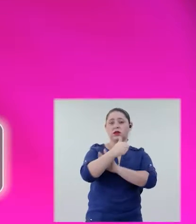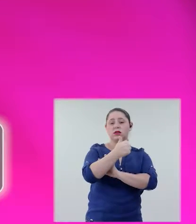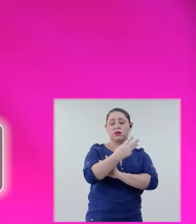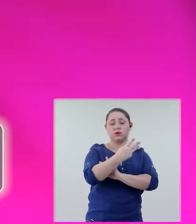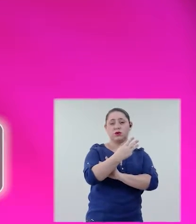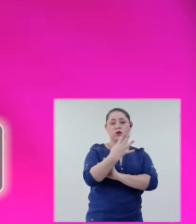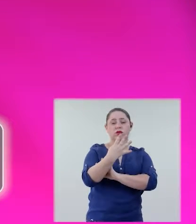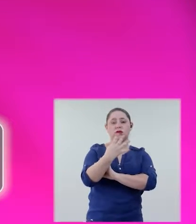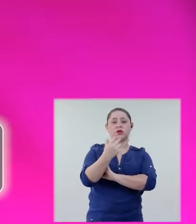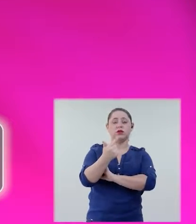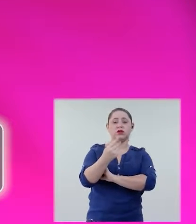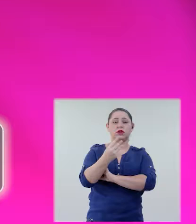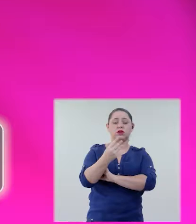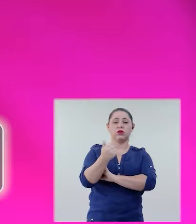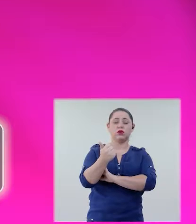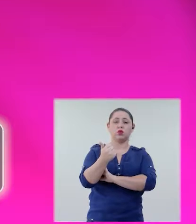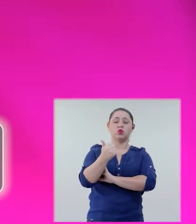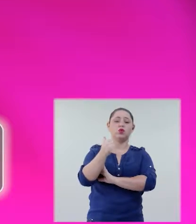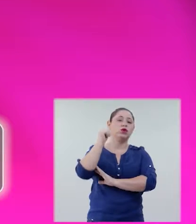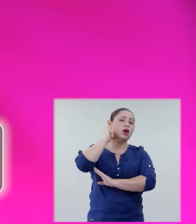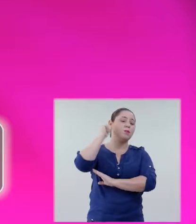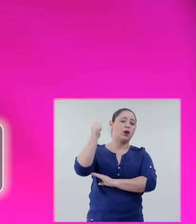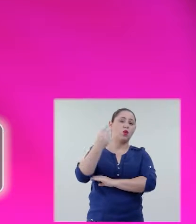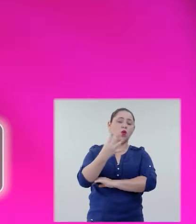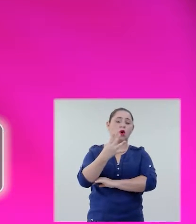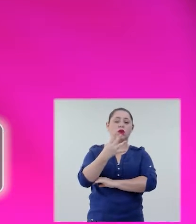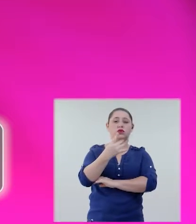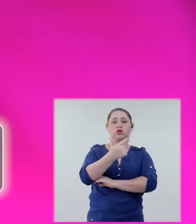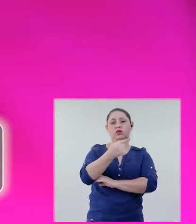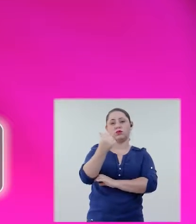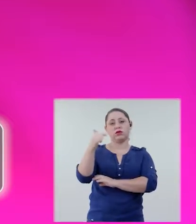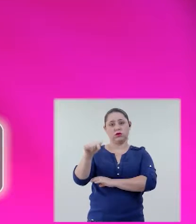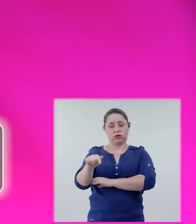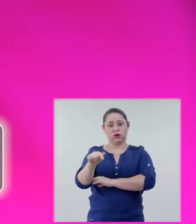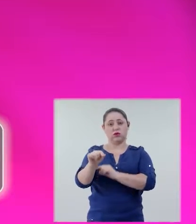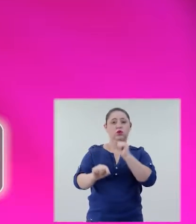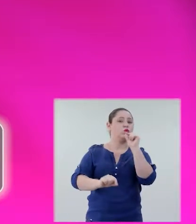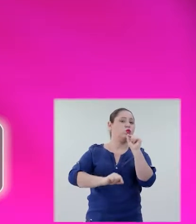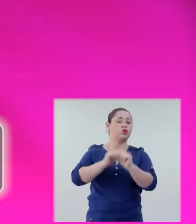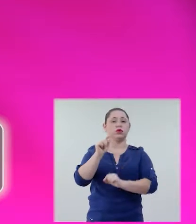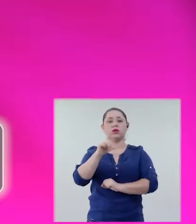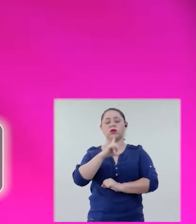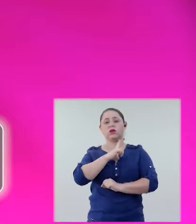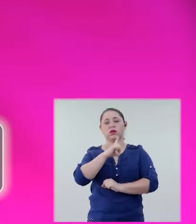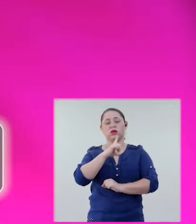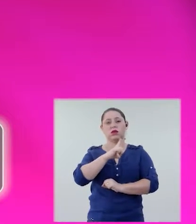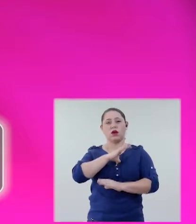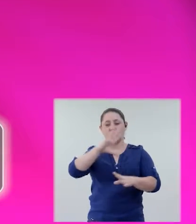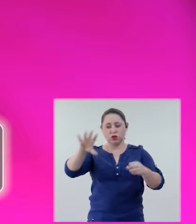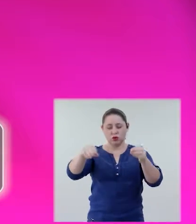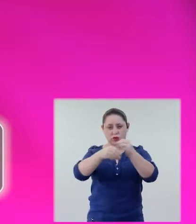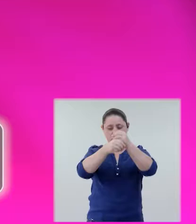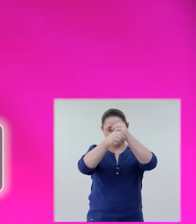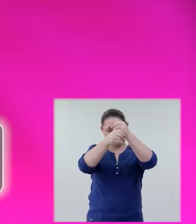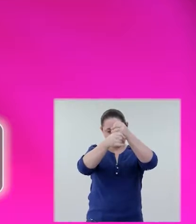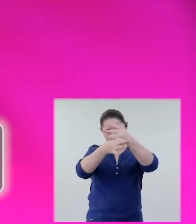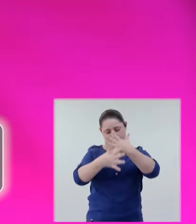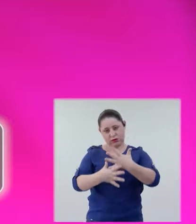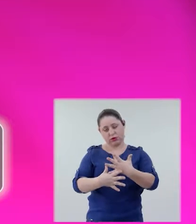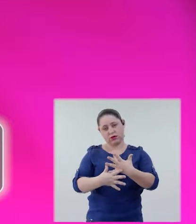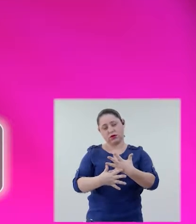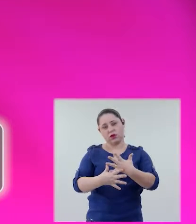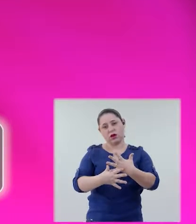Lei 13.431, de 4 de abril de 2017, onde vem elencado